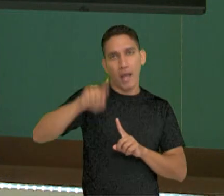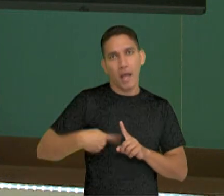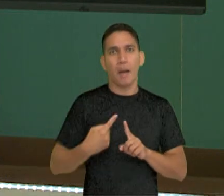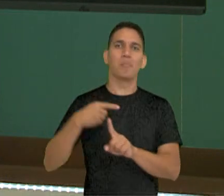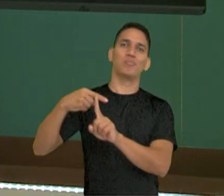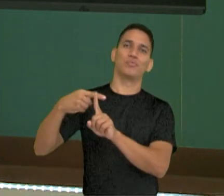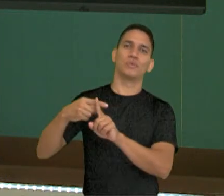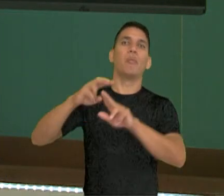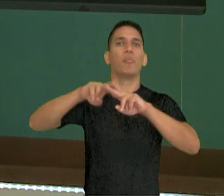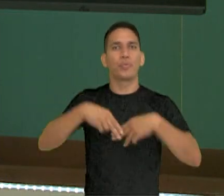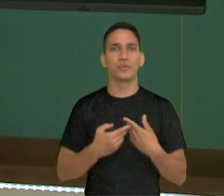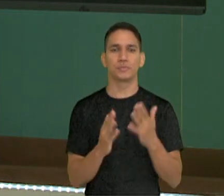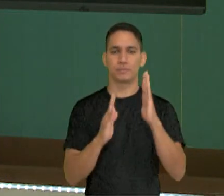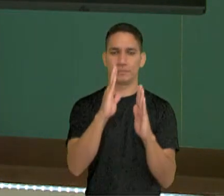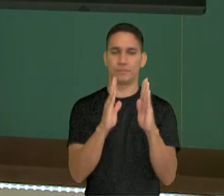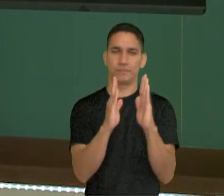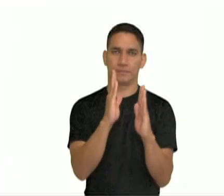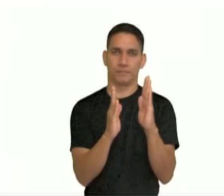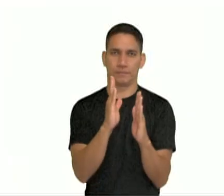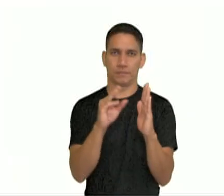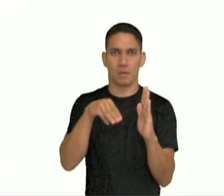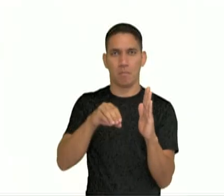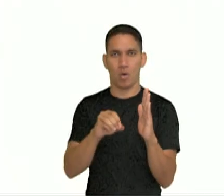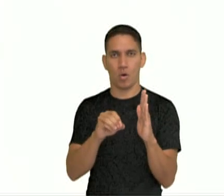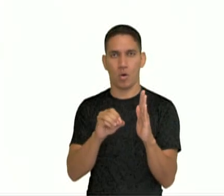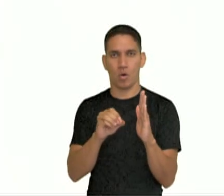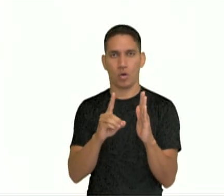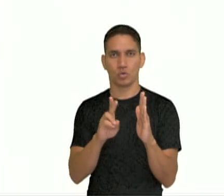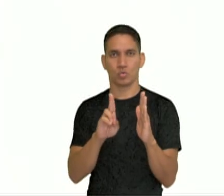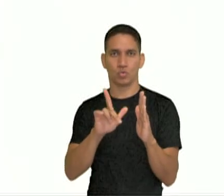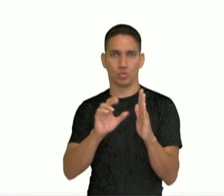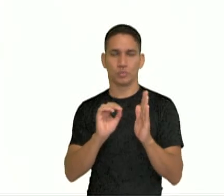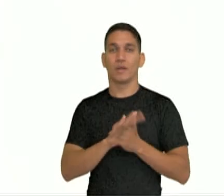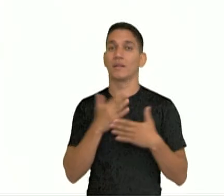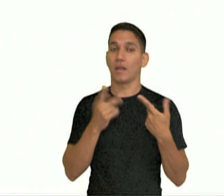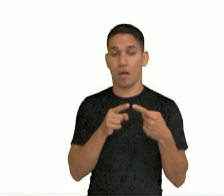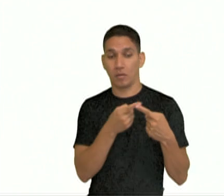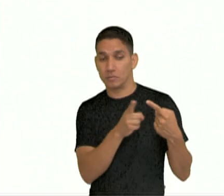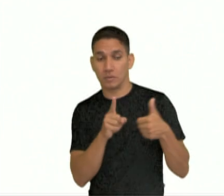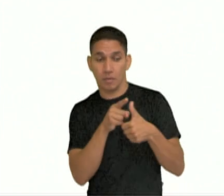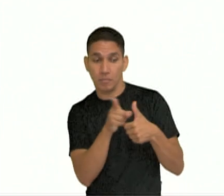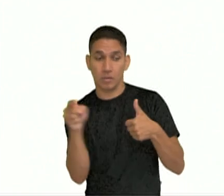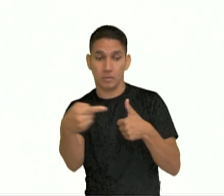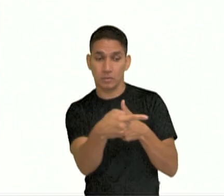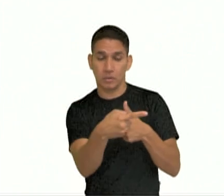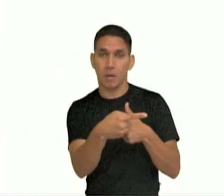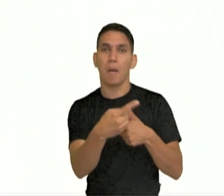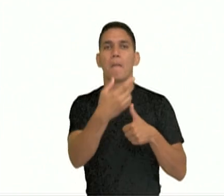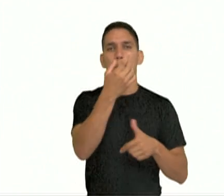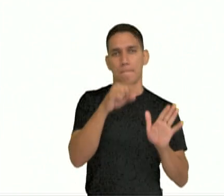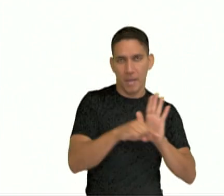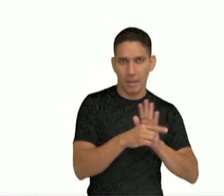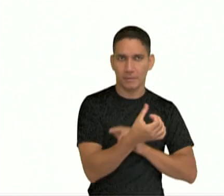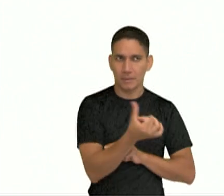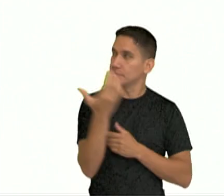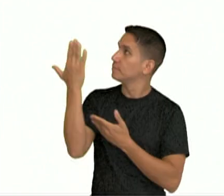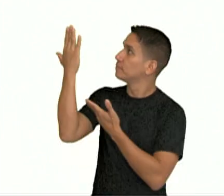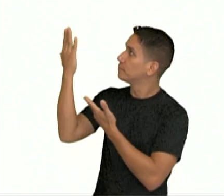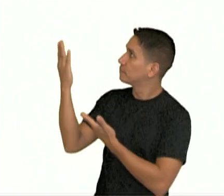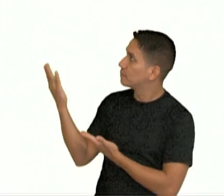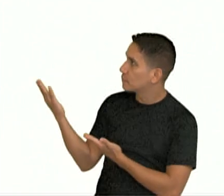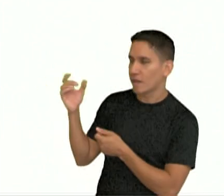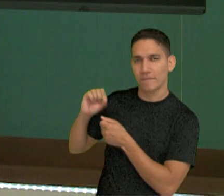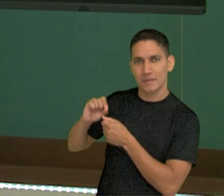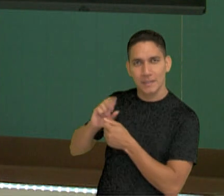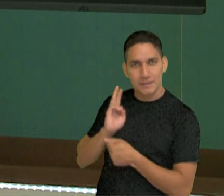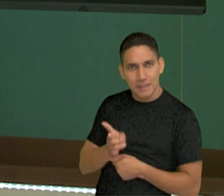história do módulo, né? Então, foi feito. Ali o desvio, menos 6 ao quadrado, menos 1 ao quadrado, menos 1